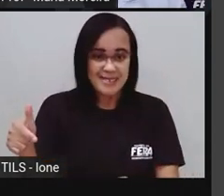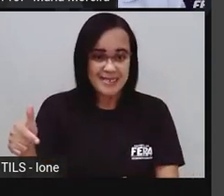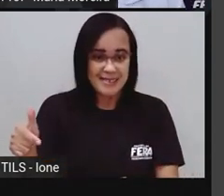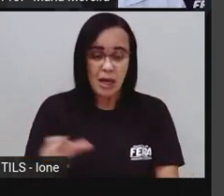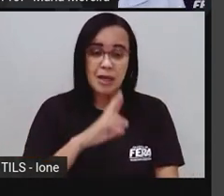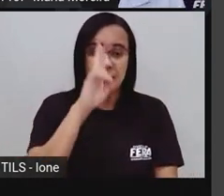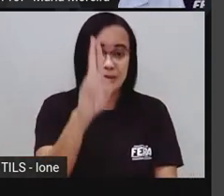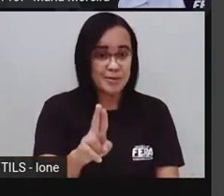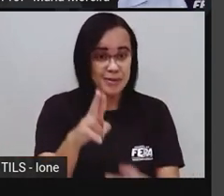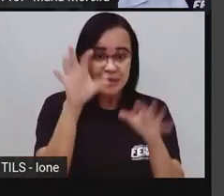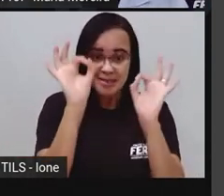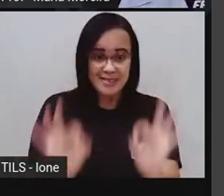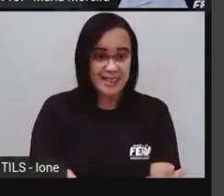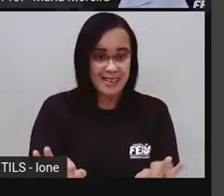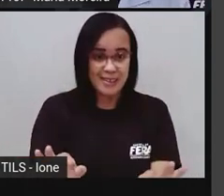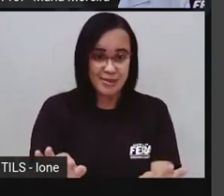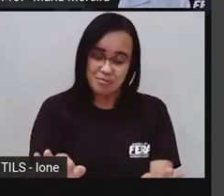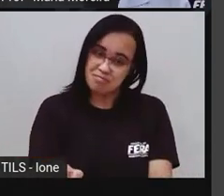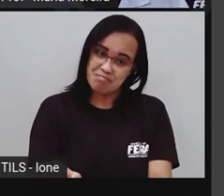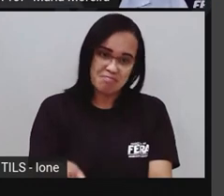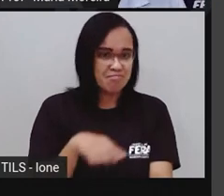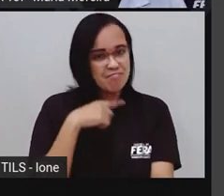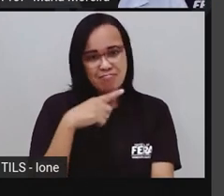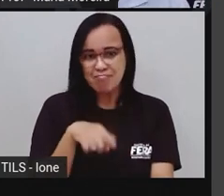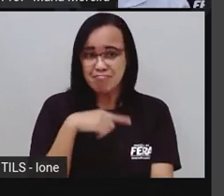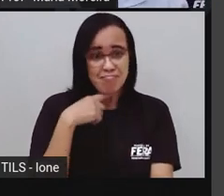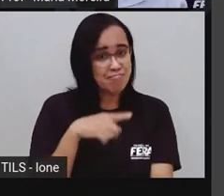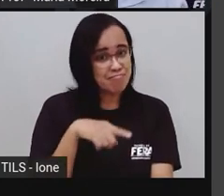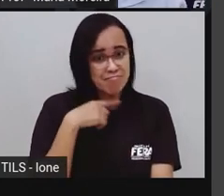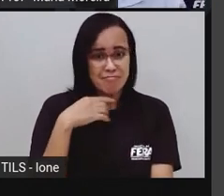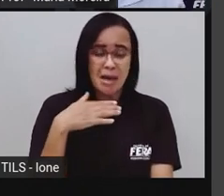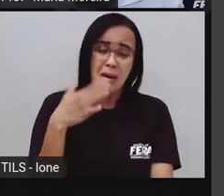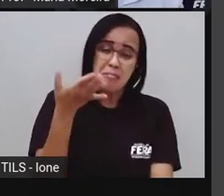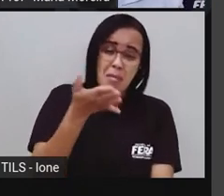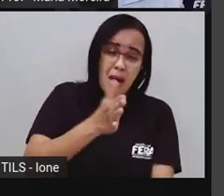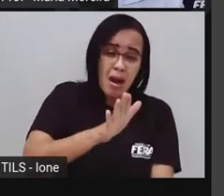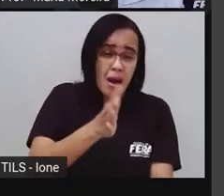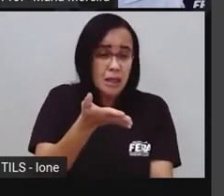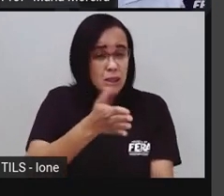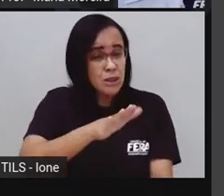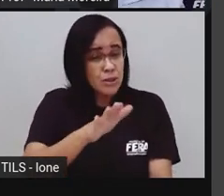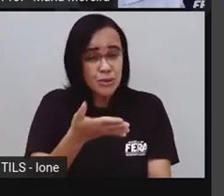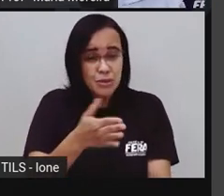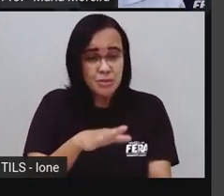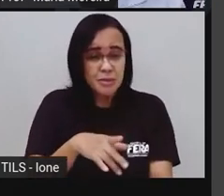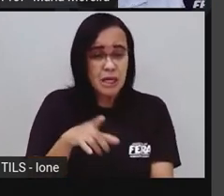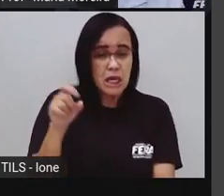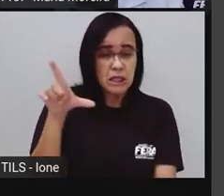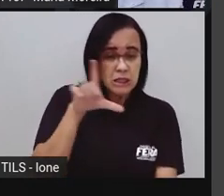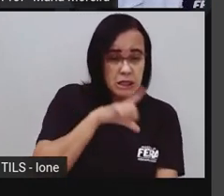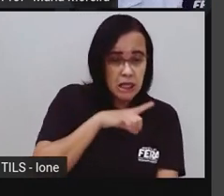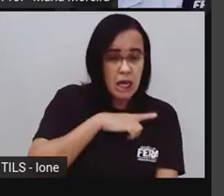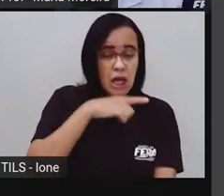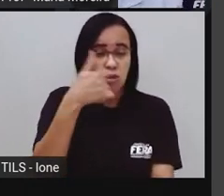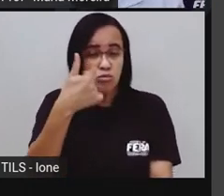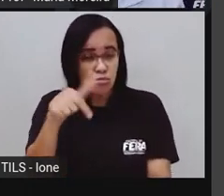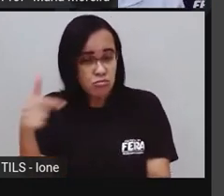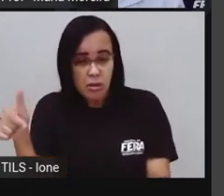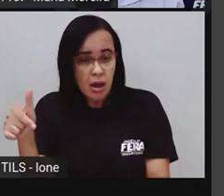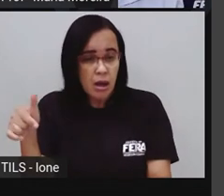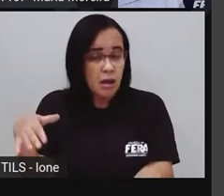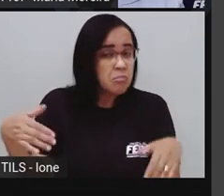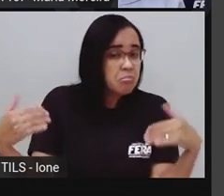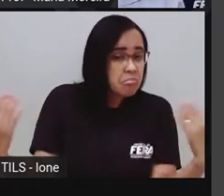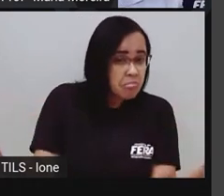a gente faz o quê aí digitem aí uma estimativa uma possibilidade Tá mas o ideal é que o problema